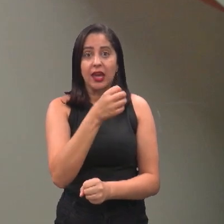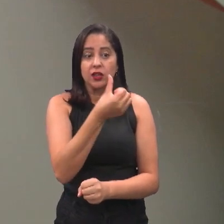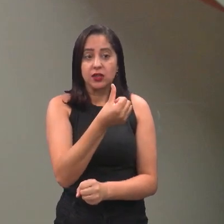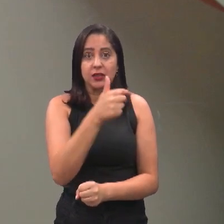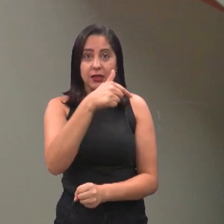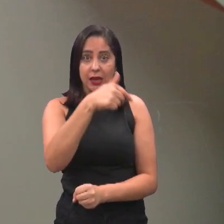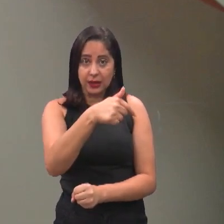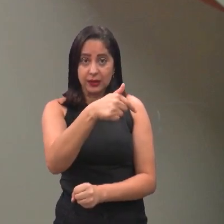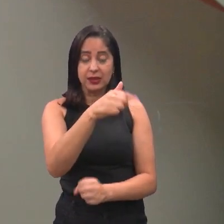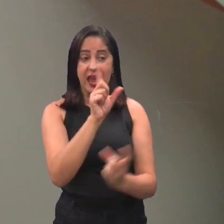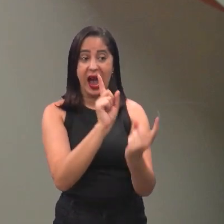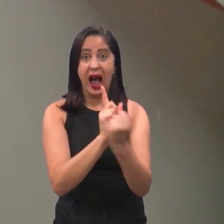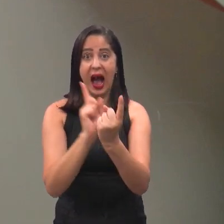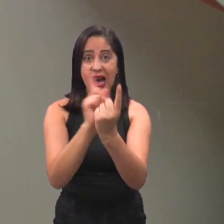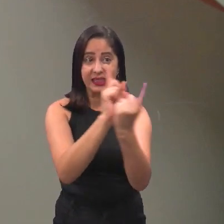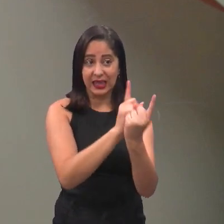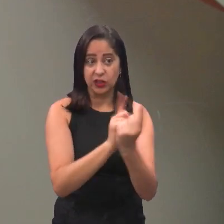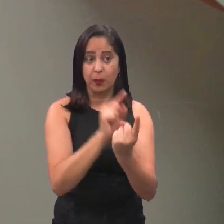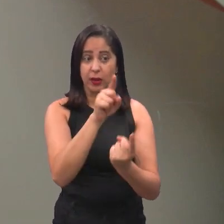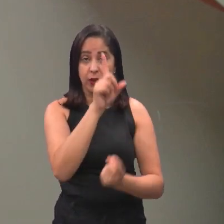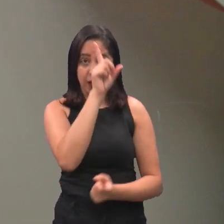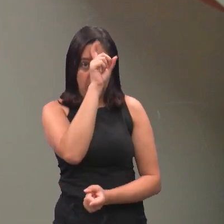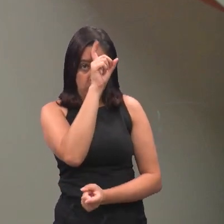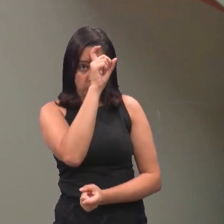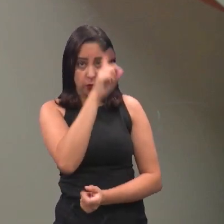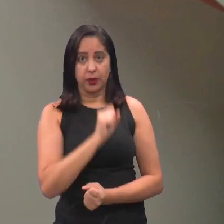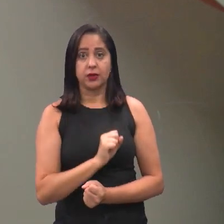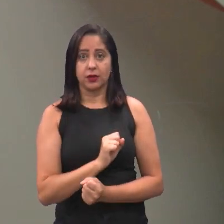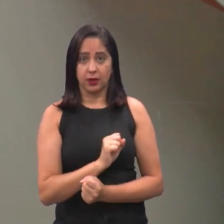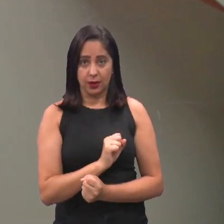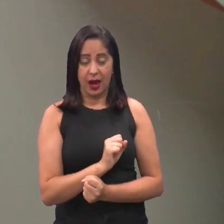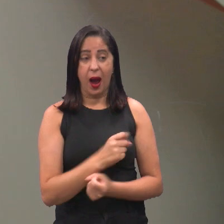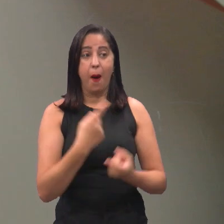3.567 procedimentos ambulatoriais relacionados a